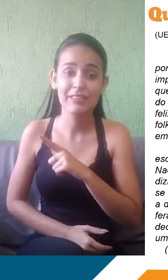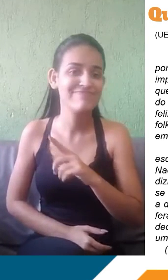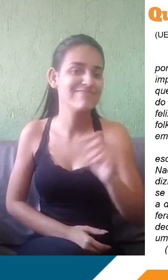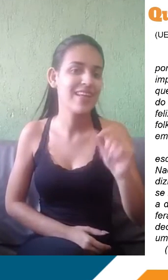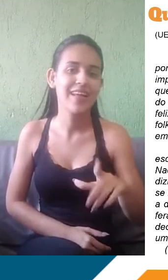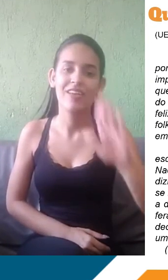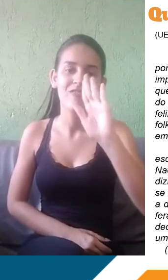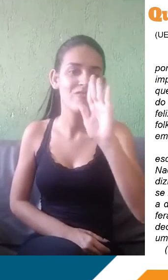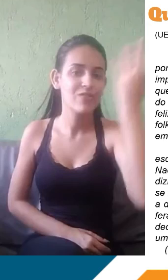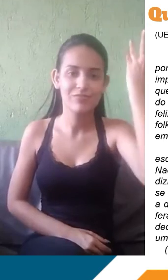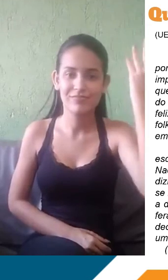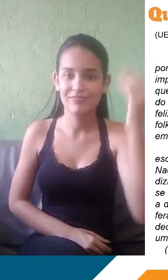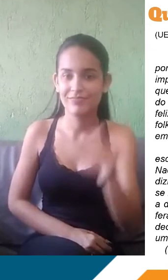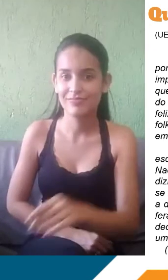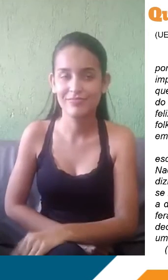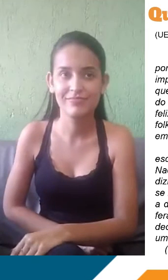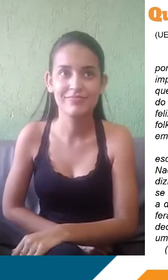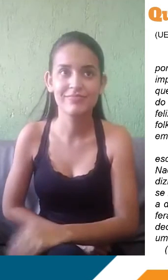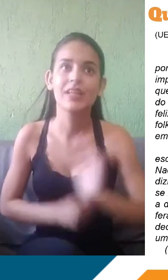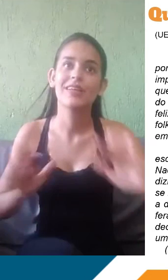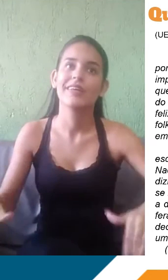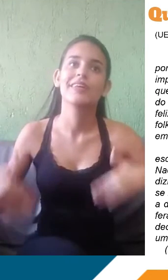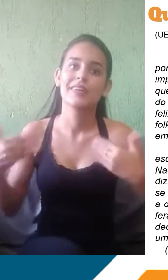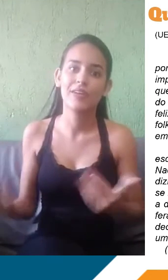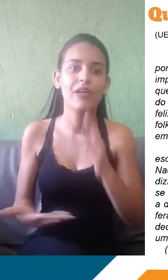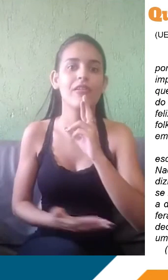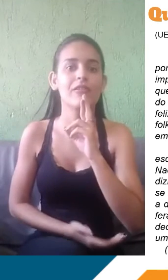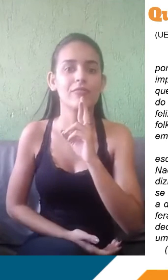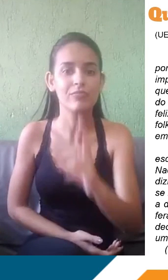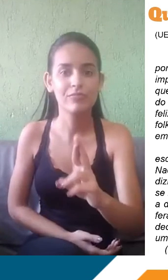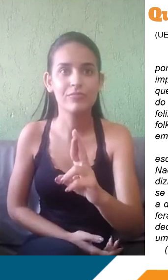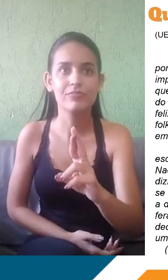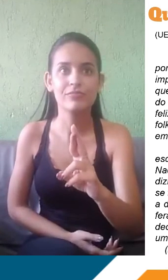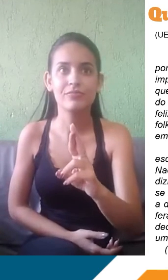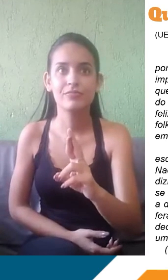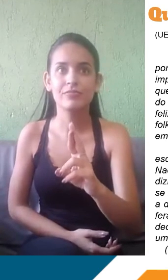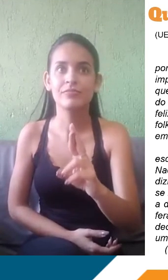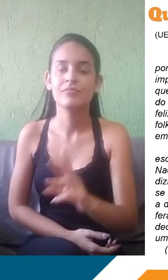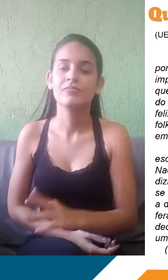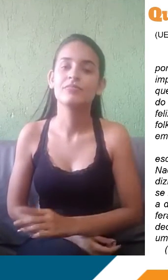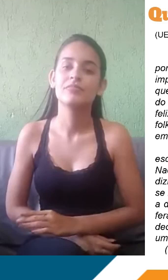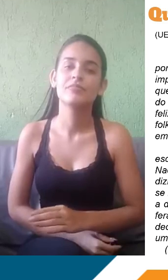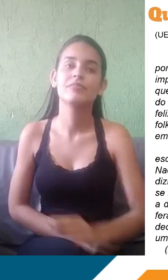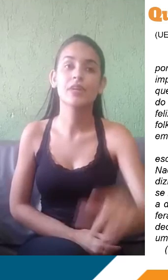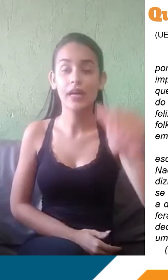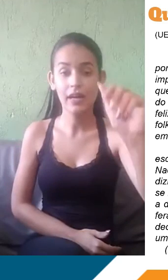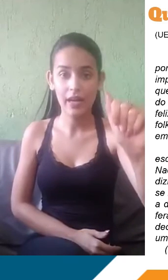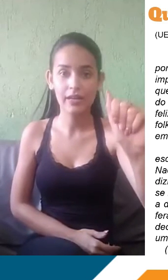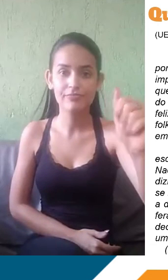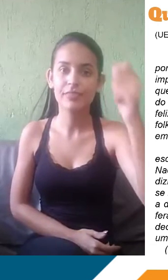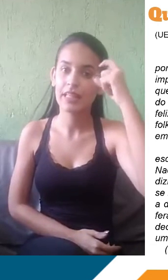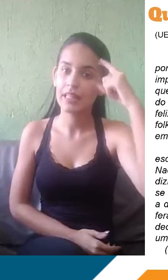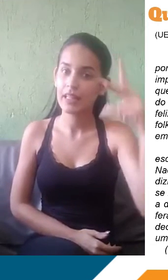de raciocínio, podemos afirmar tratar-se do método indutivo, caracterizado pela passagem do pensamento